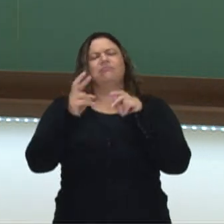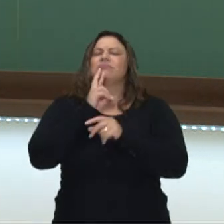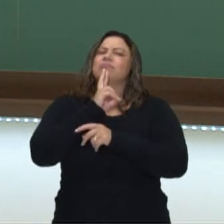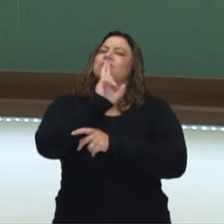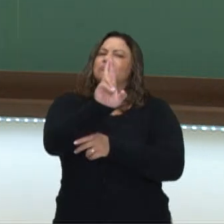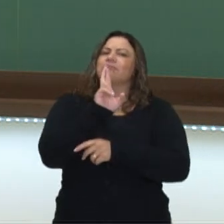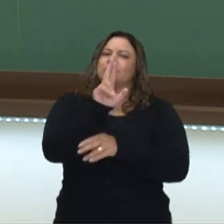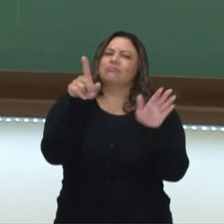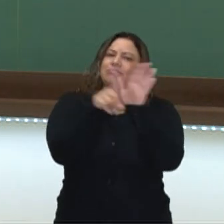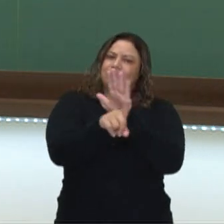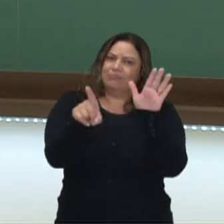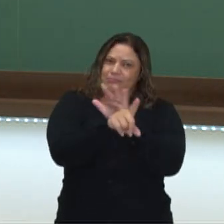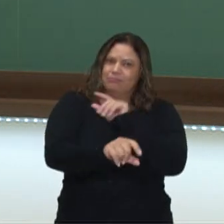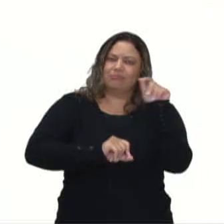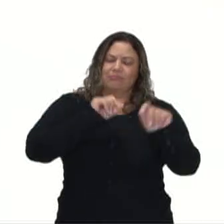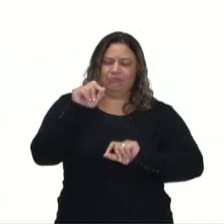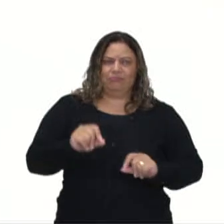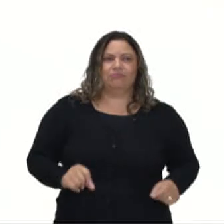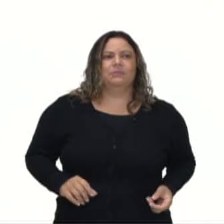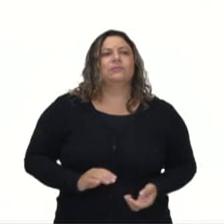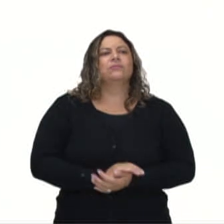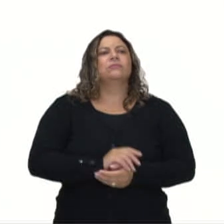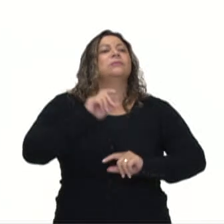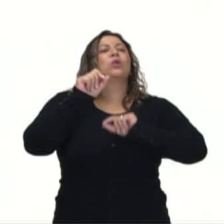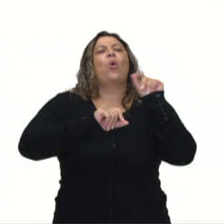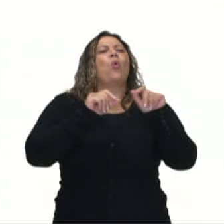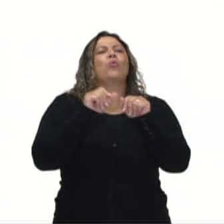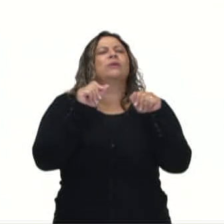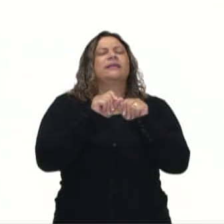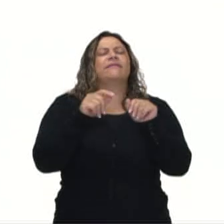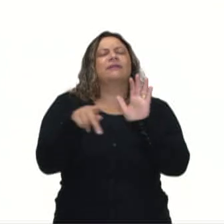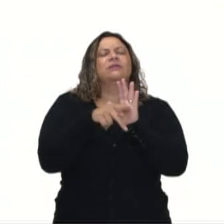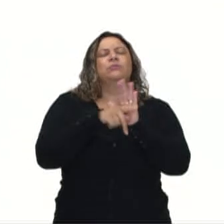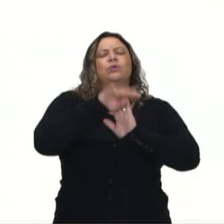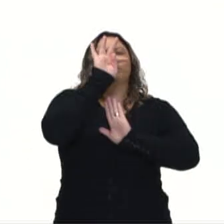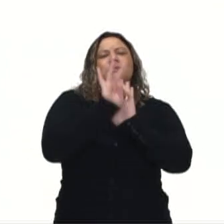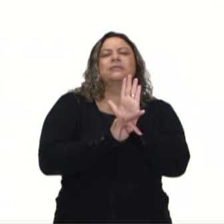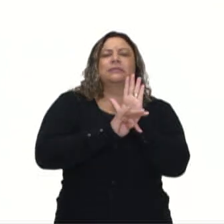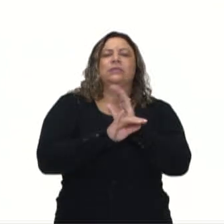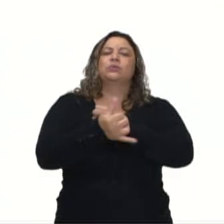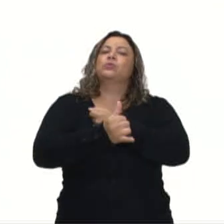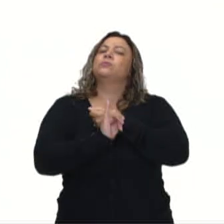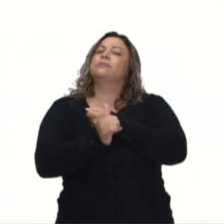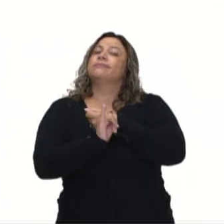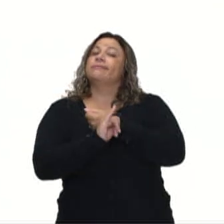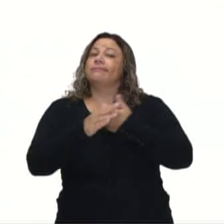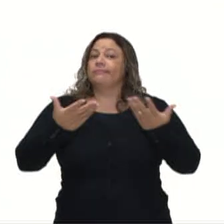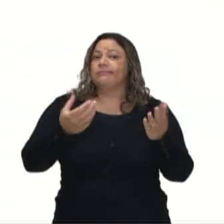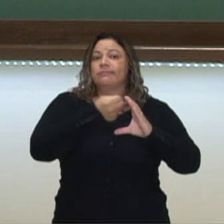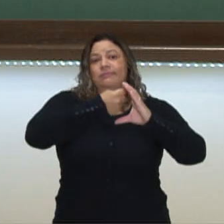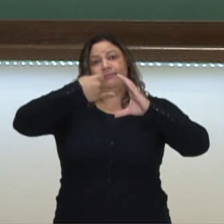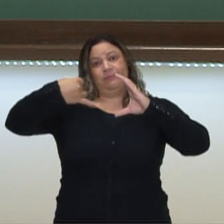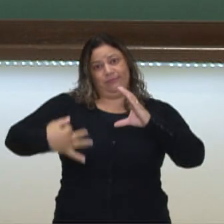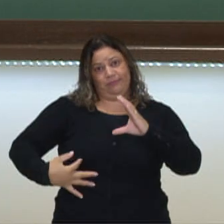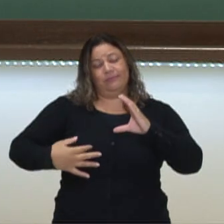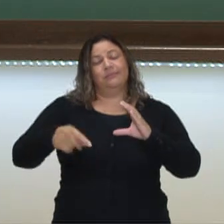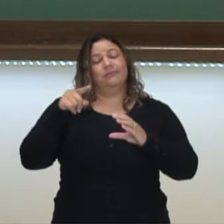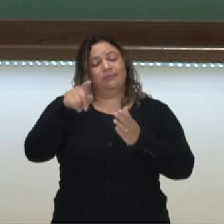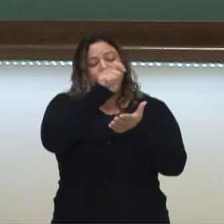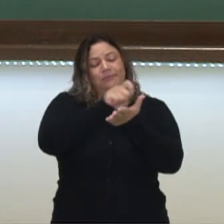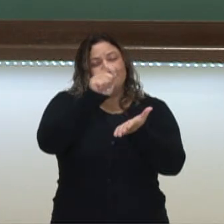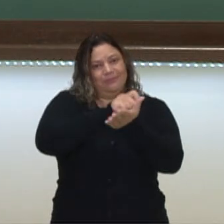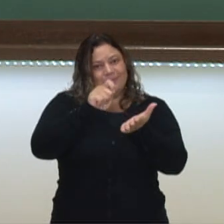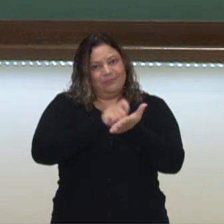responder esta questão, este comando. O que faz deste texto uma crônica? Aponte algumas características aí no caderno